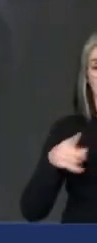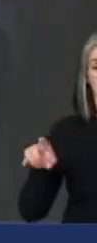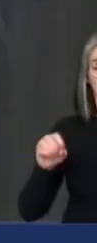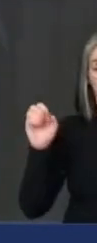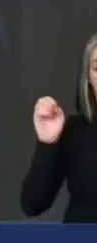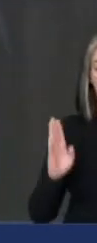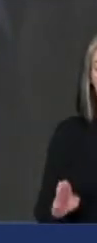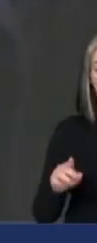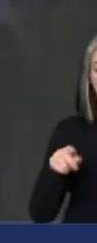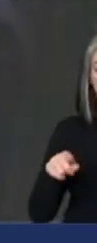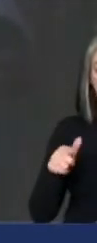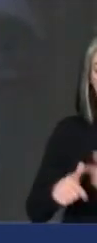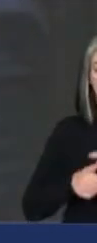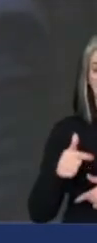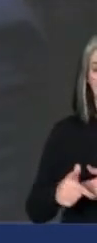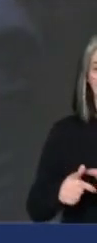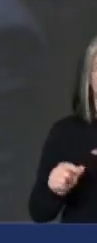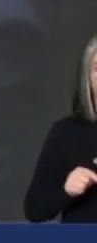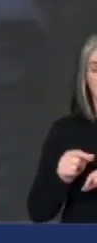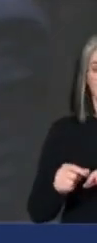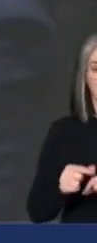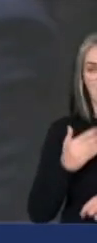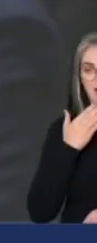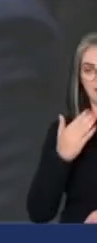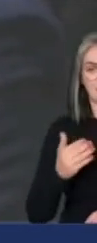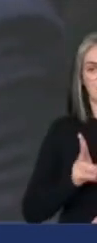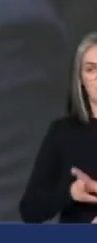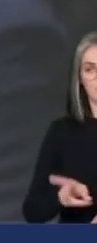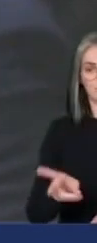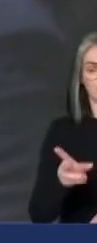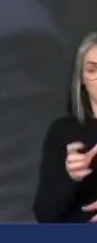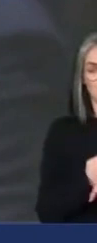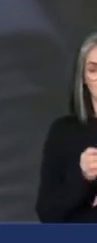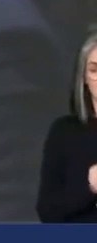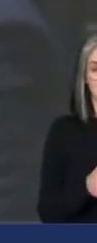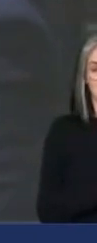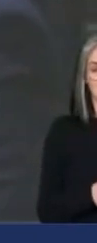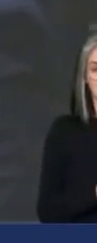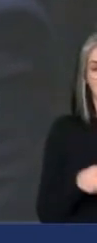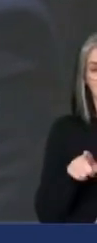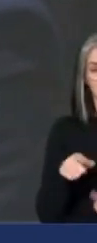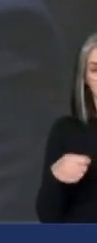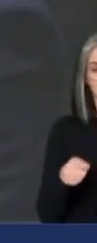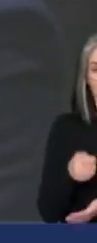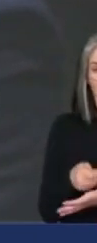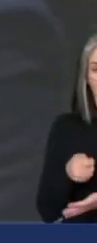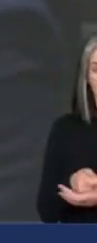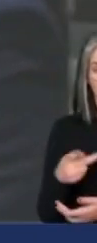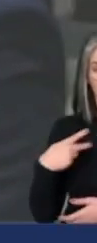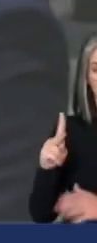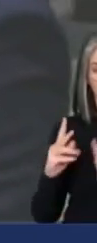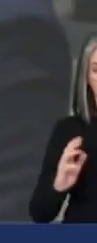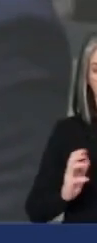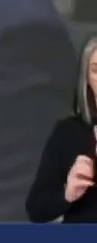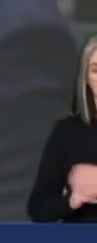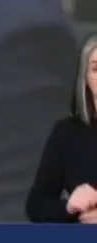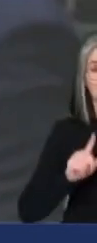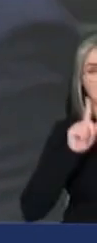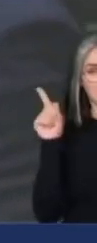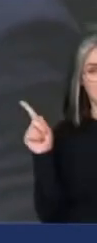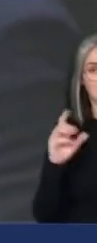para manter o orçamento secreto. Tem que cobrar do seu partido. Porque lá na comissão mista de orçamento só